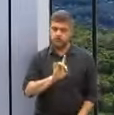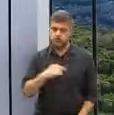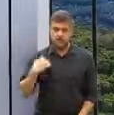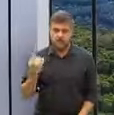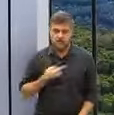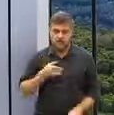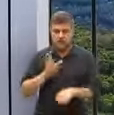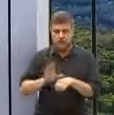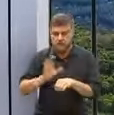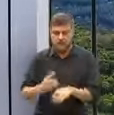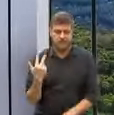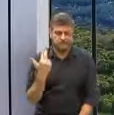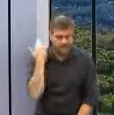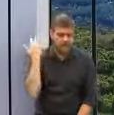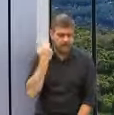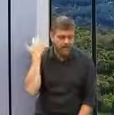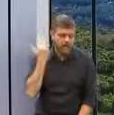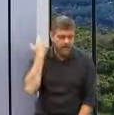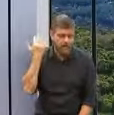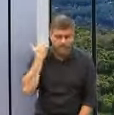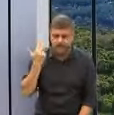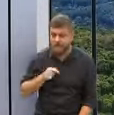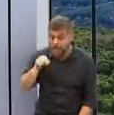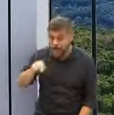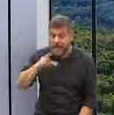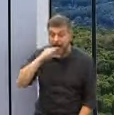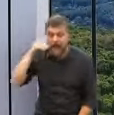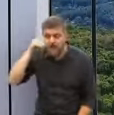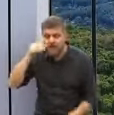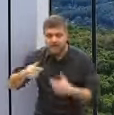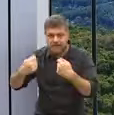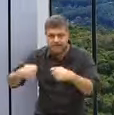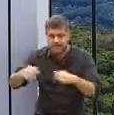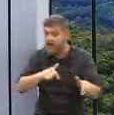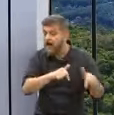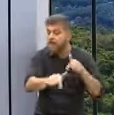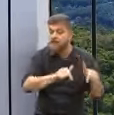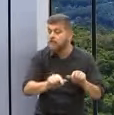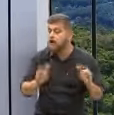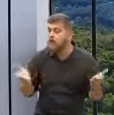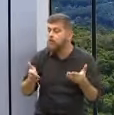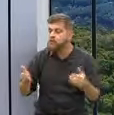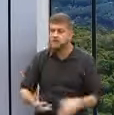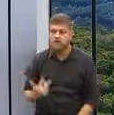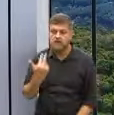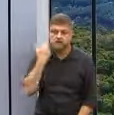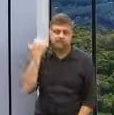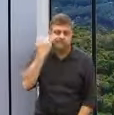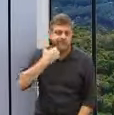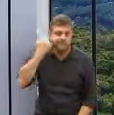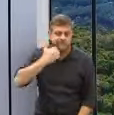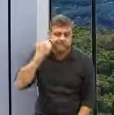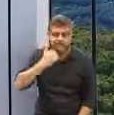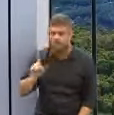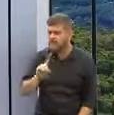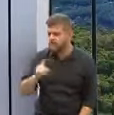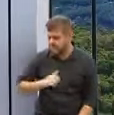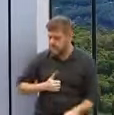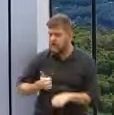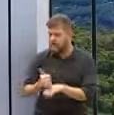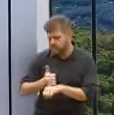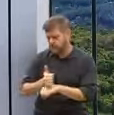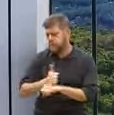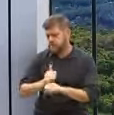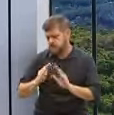dá mais para a gente ficar só dando curso de cortar cabelo para eles. Exatamente. O que eles precisam, o que o mercado pede hoje não é só barbeiro, não